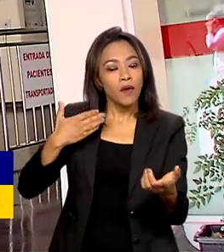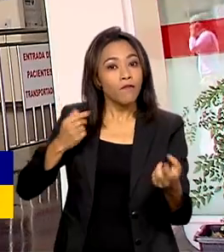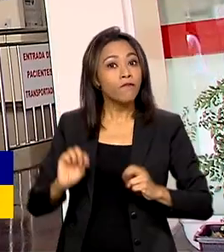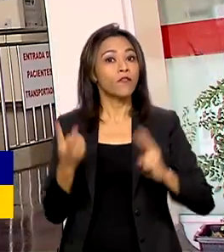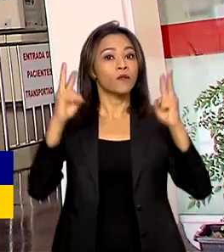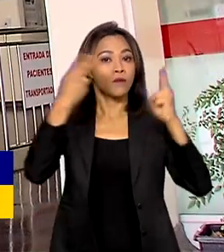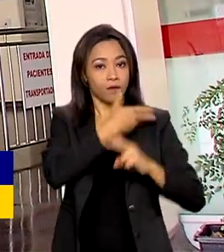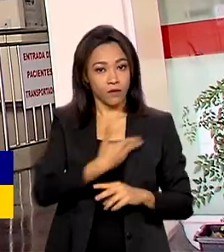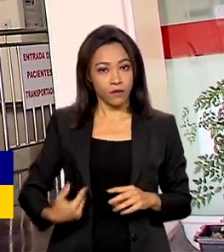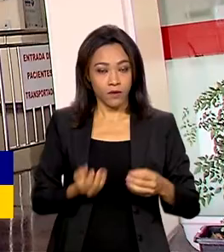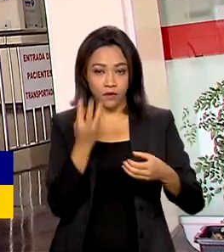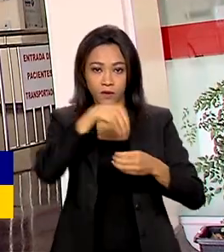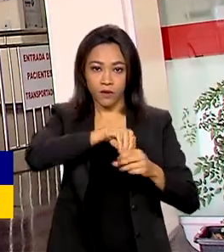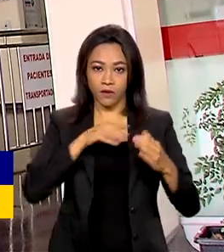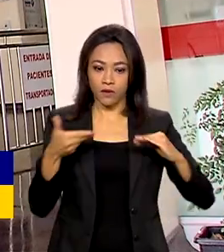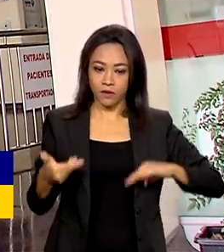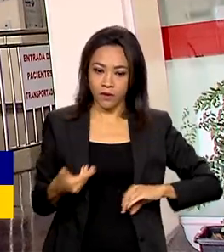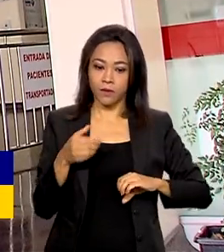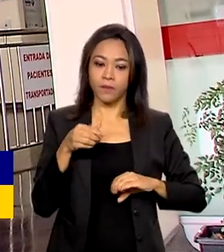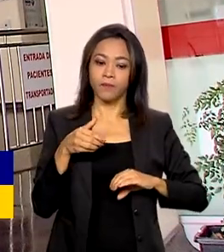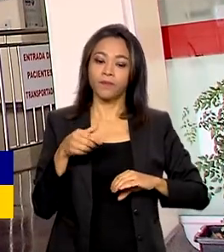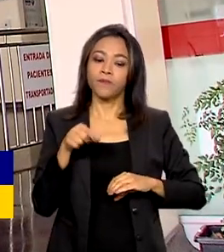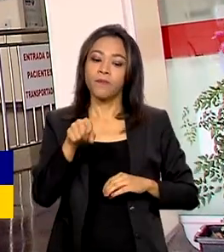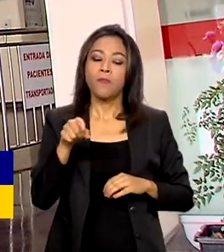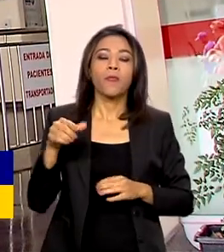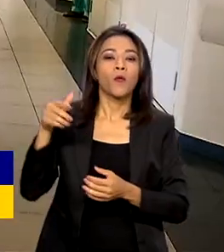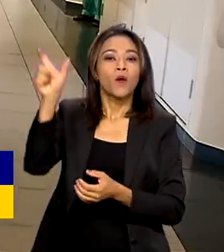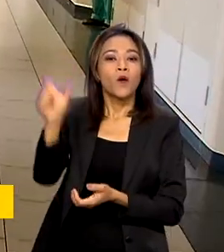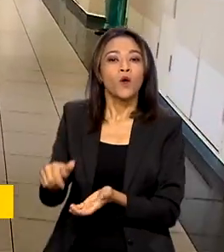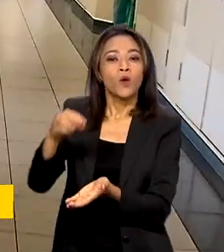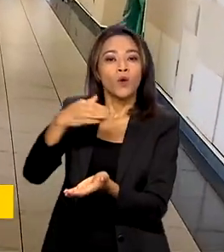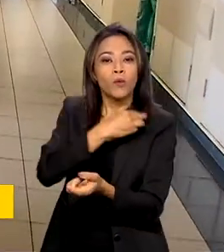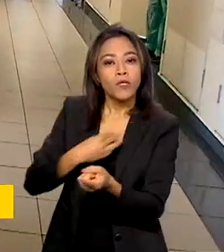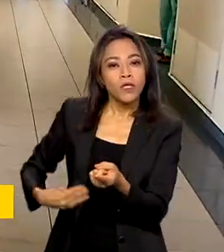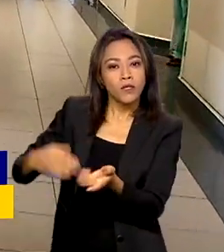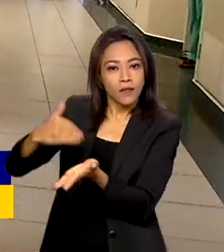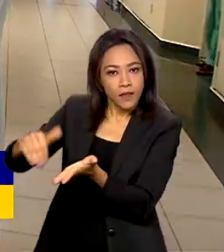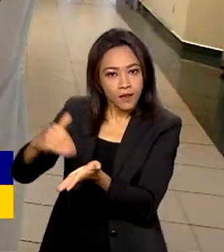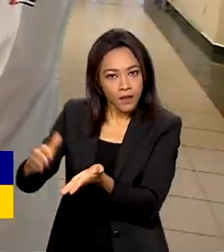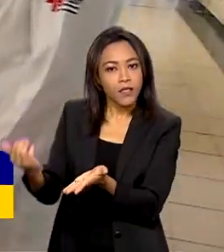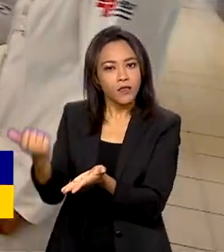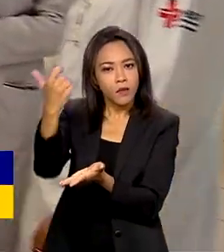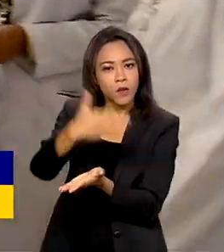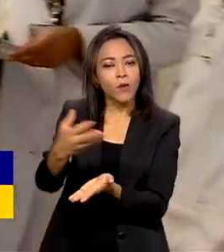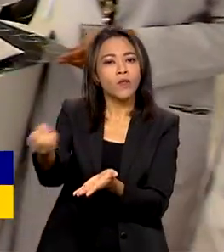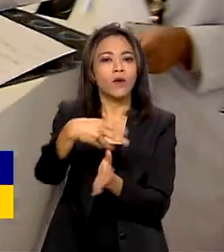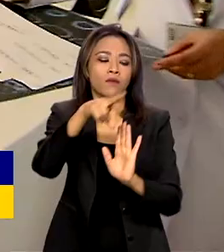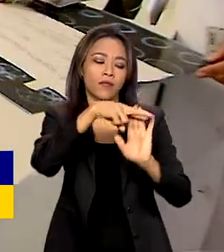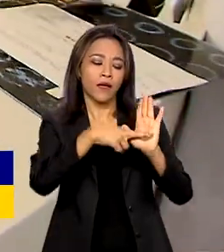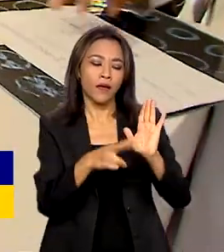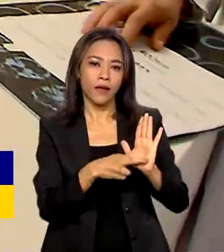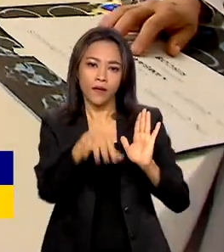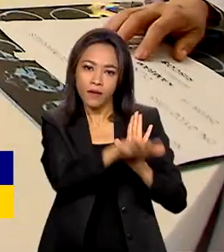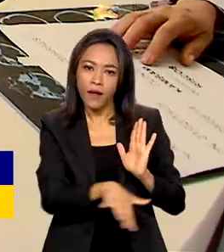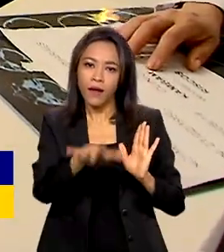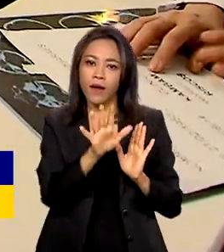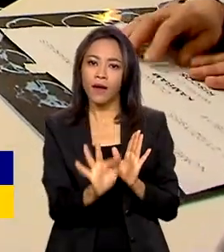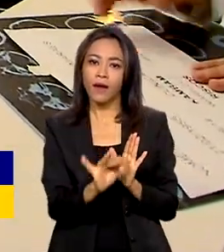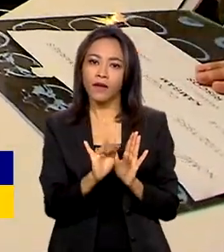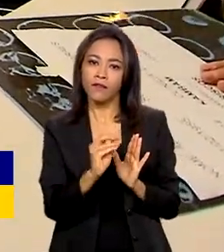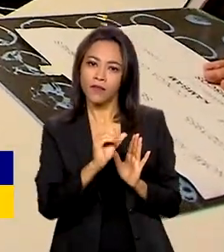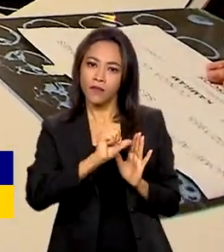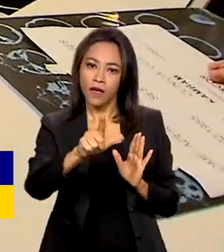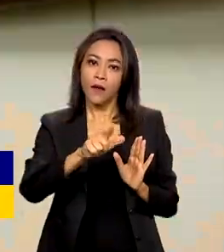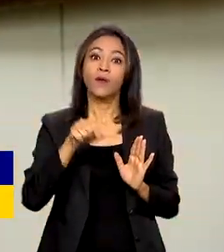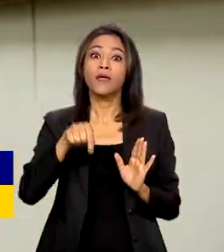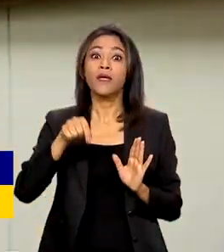Nacional. O ministro da Secretaria de Relações Institucionais também falou sobre a nova regra fiscal e a expectativa da definição das datas de